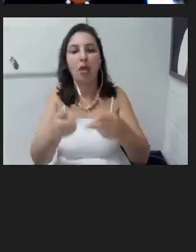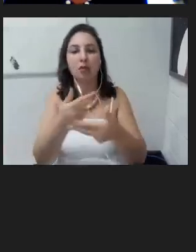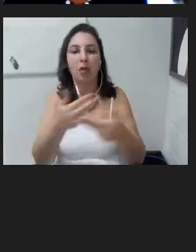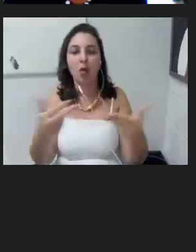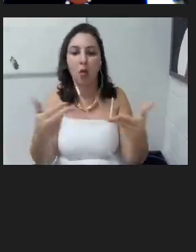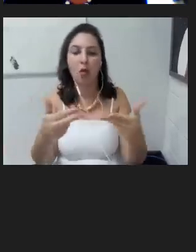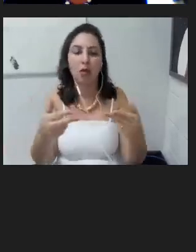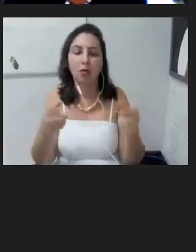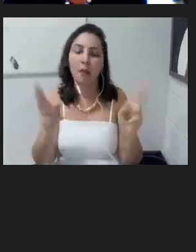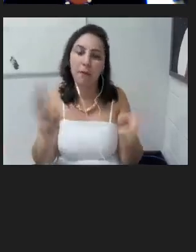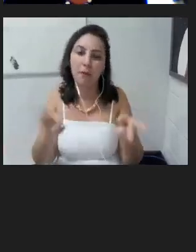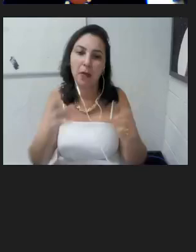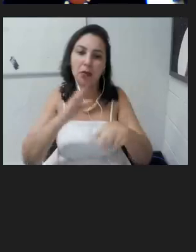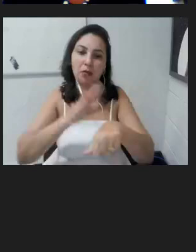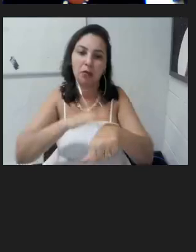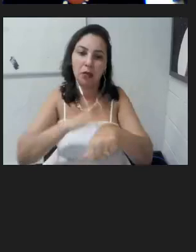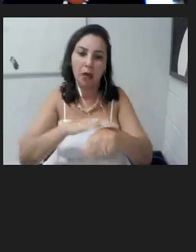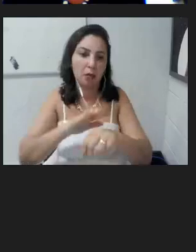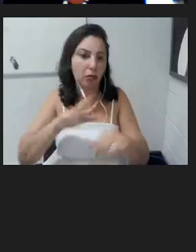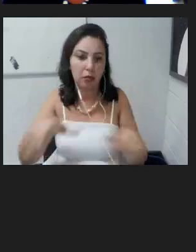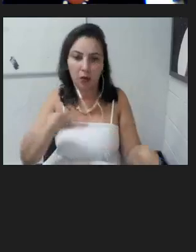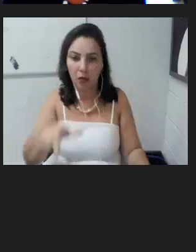tempo.